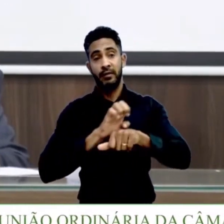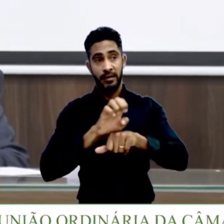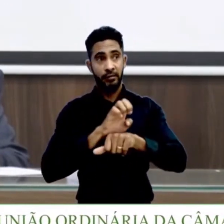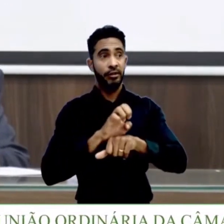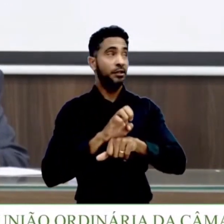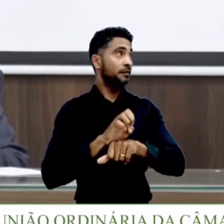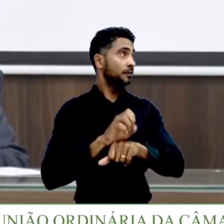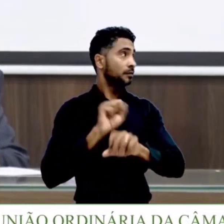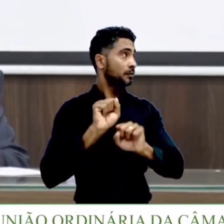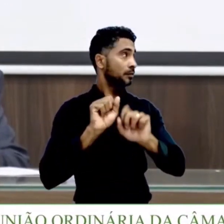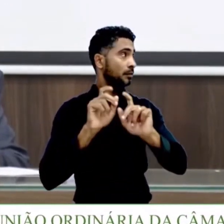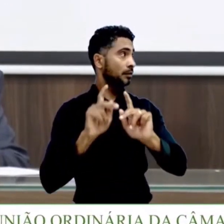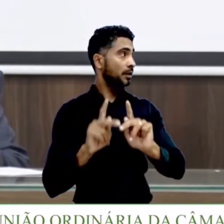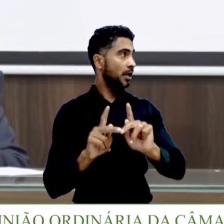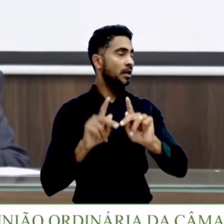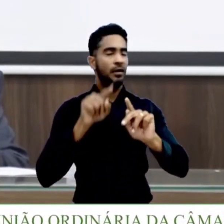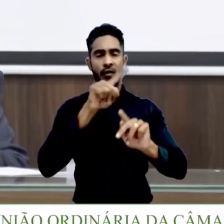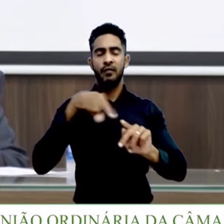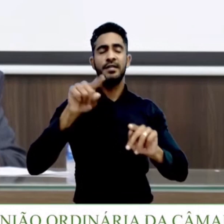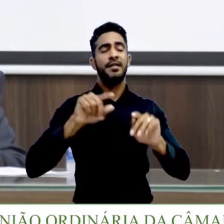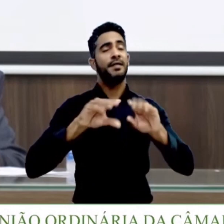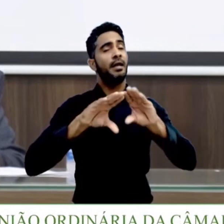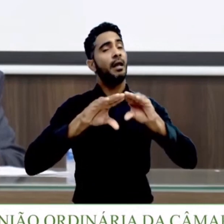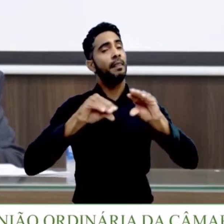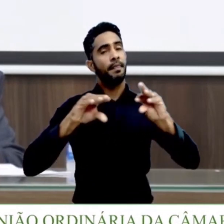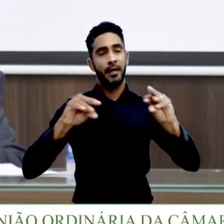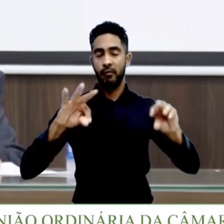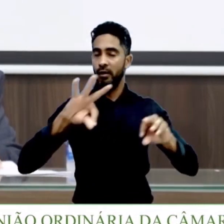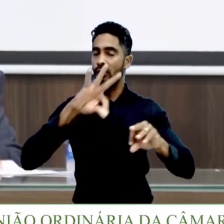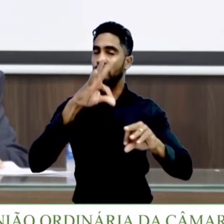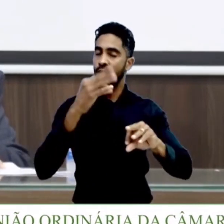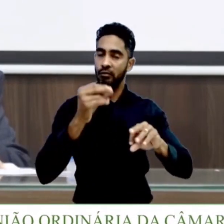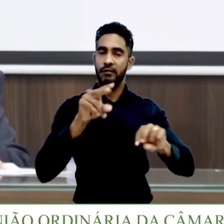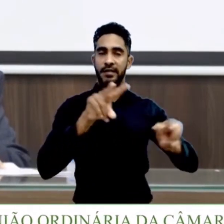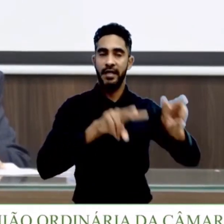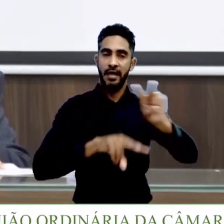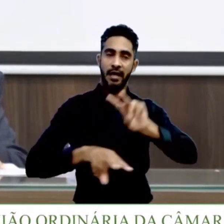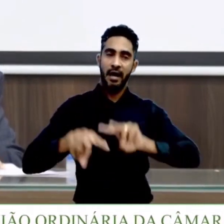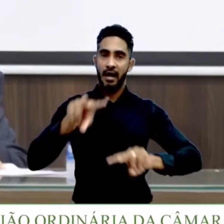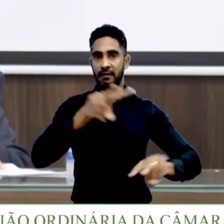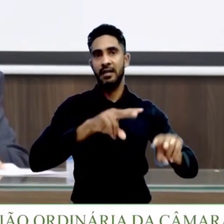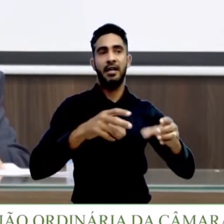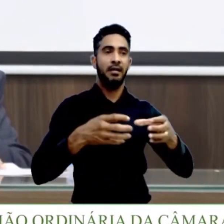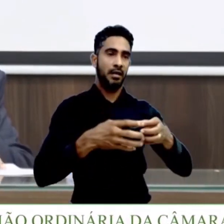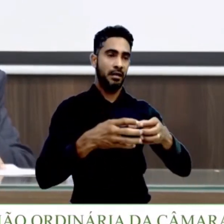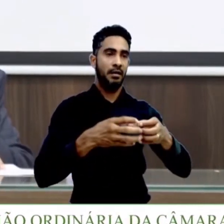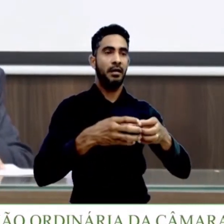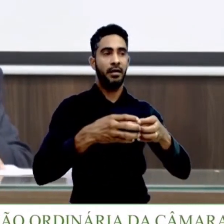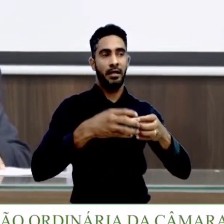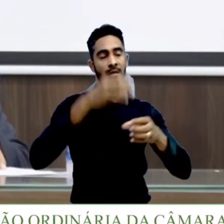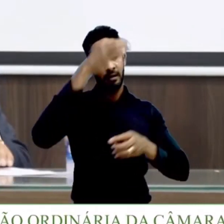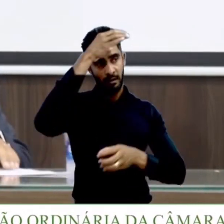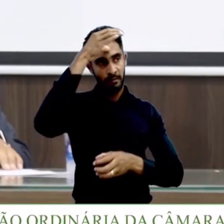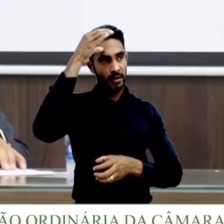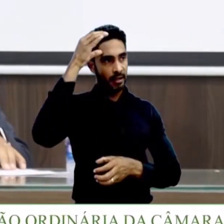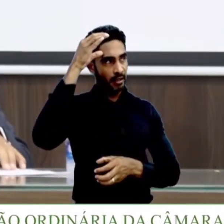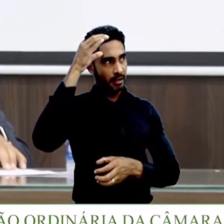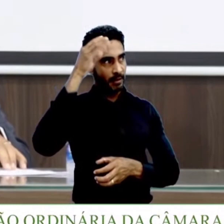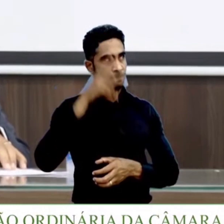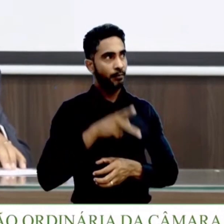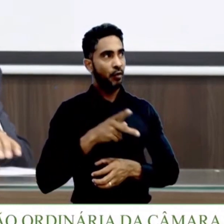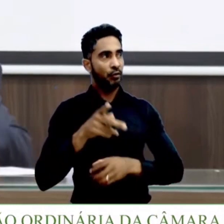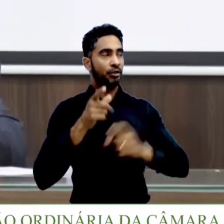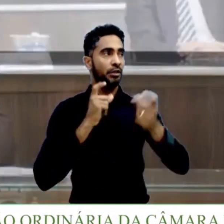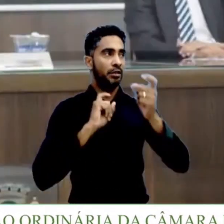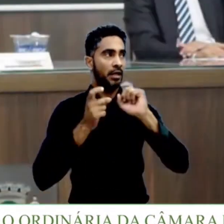ok? Podem ficar tranquilos que tudo será avaliado por essa casa, ok? Dando sequência